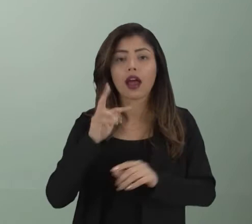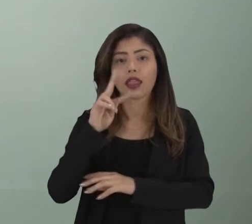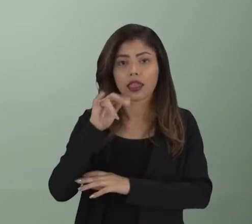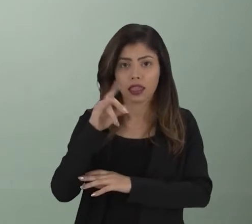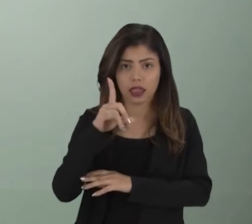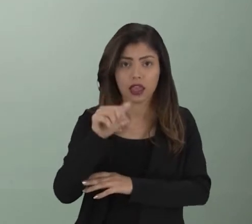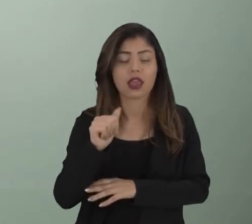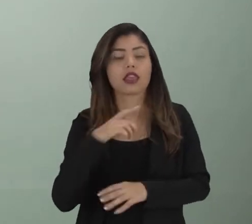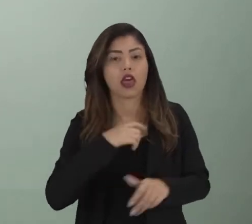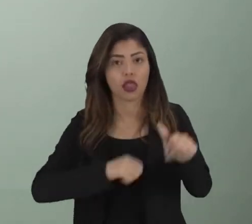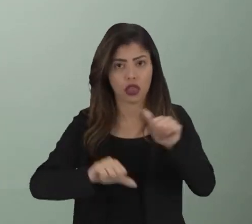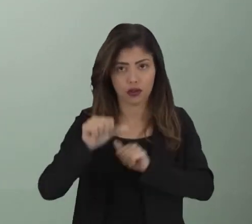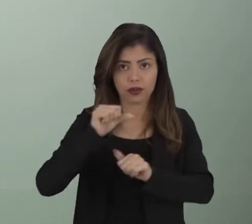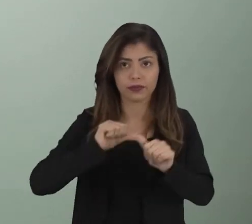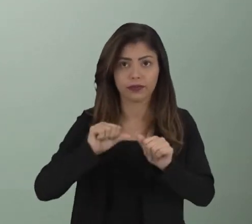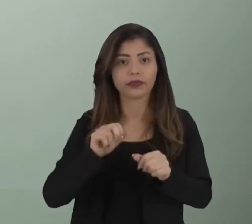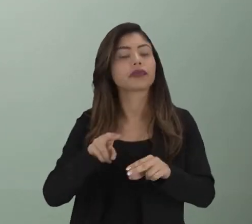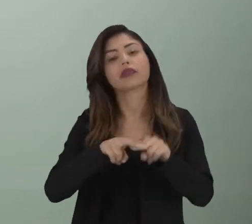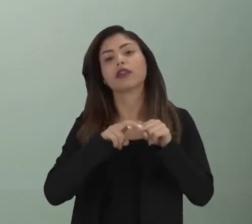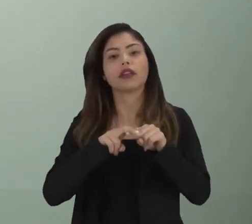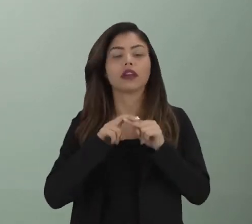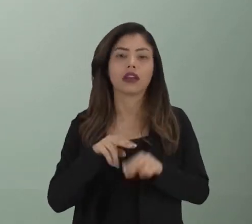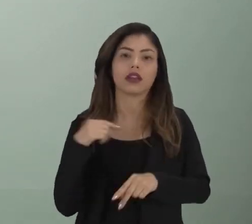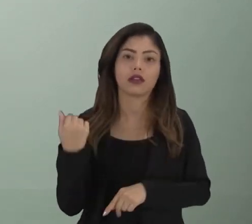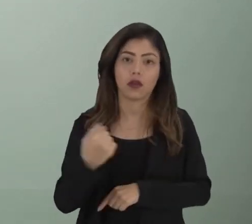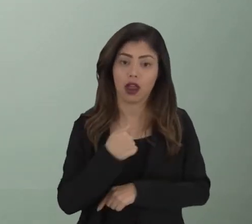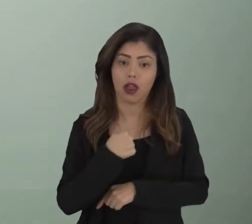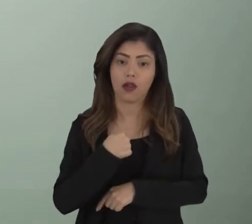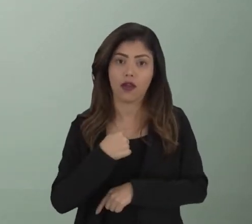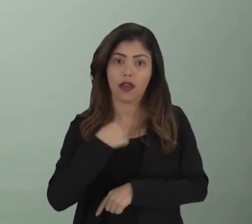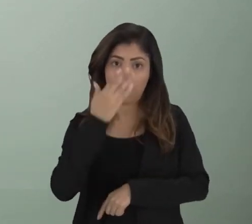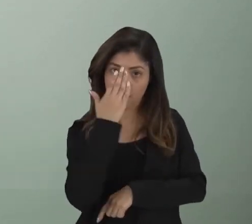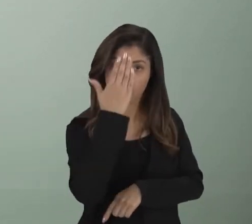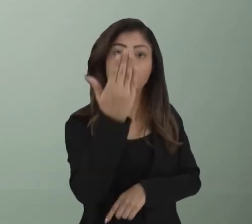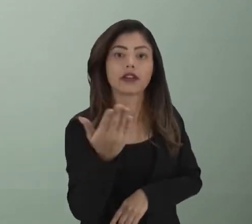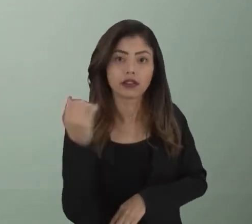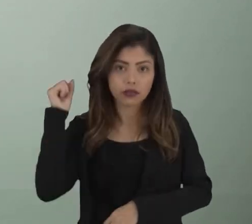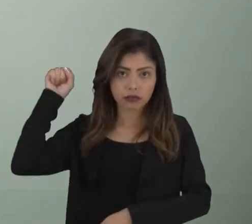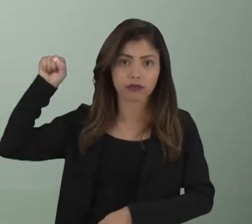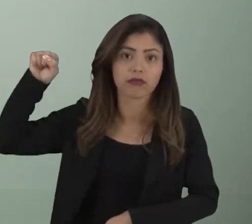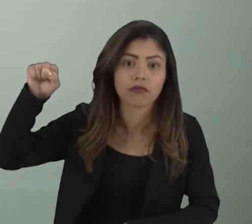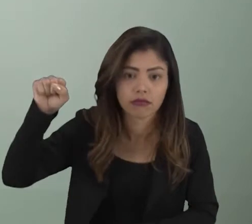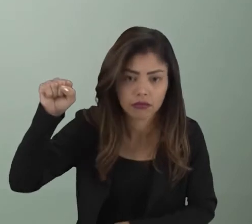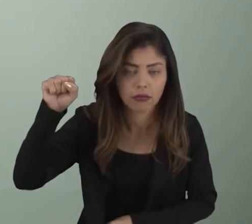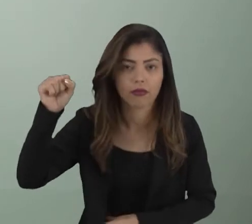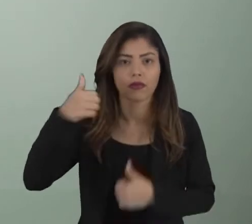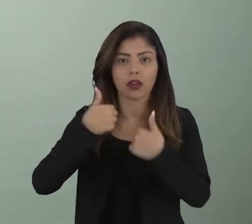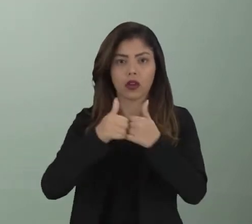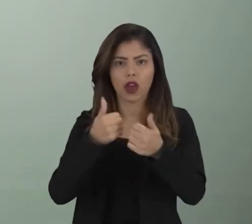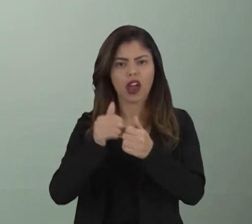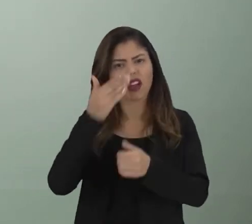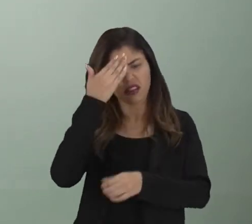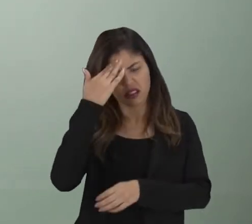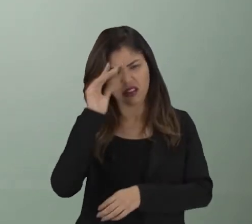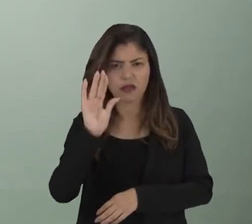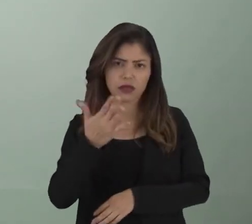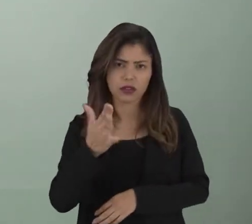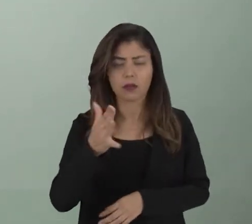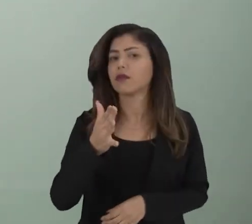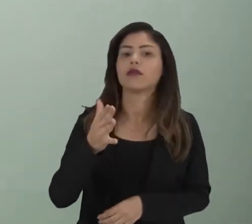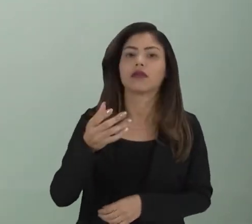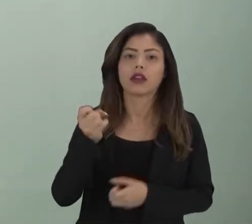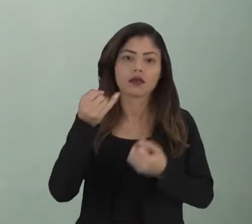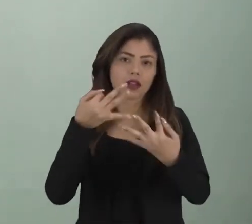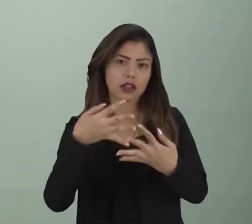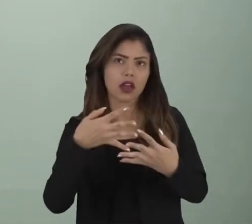fazendo com que essa tendência natural fosse alterada. Então, eu sou arremessada para frente. Entenderam